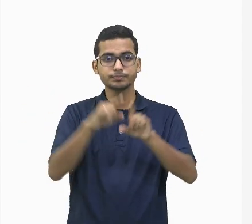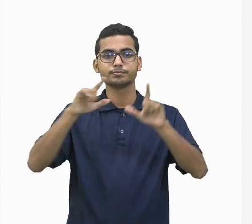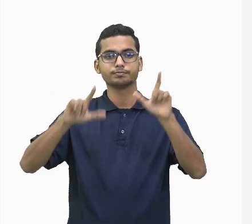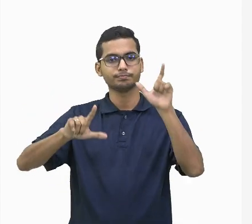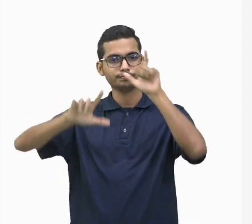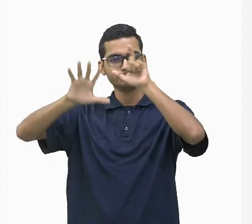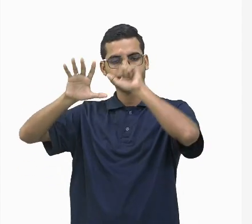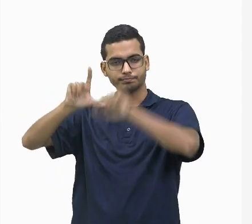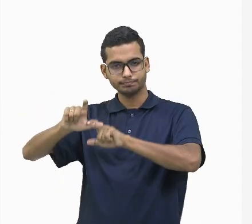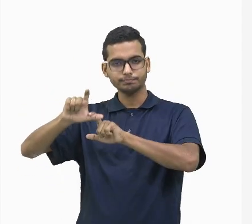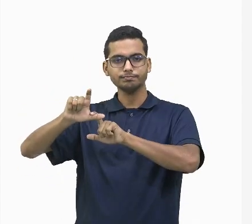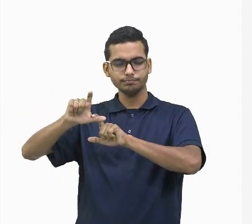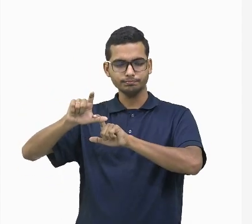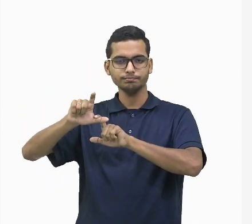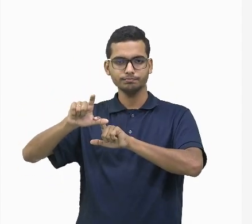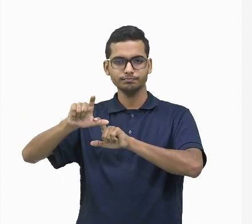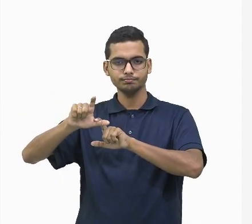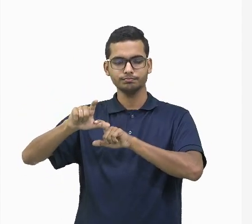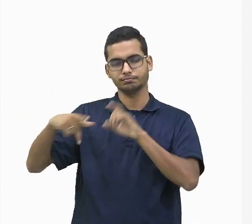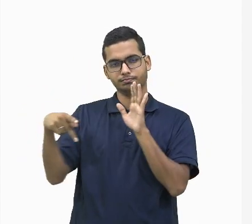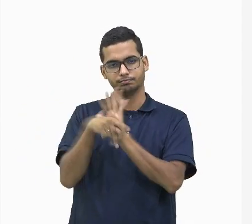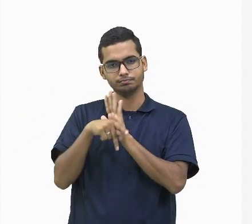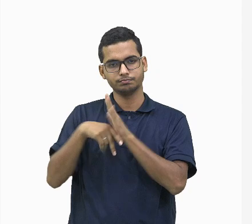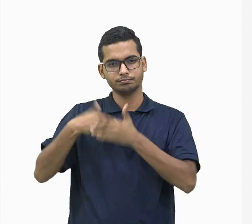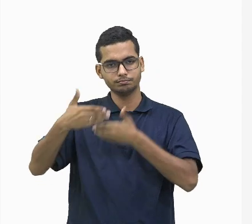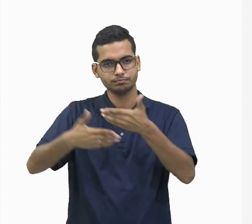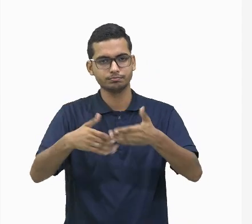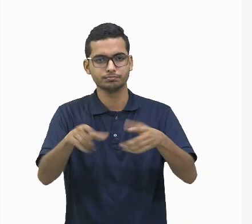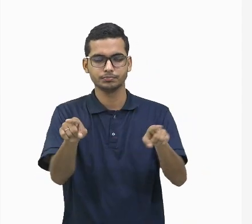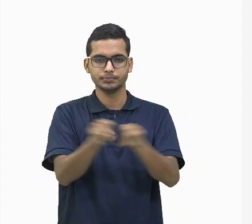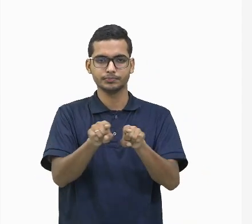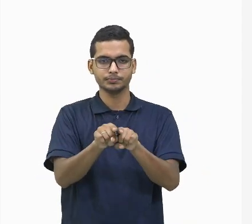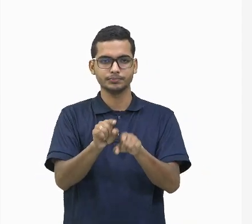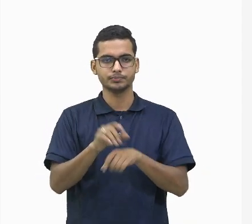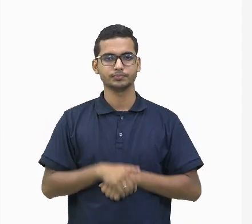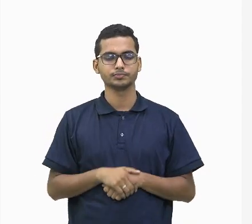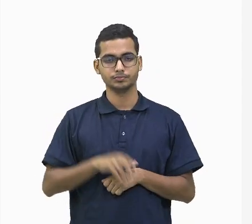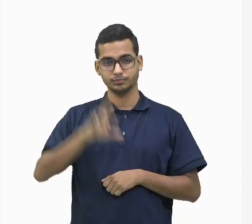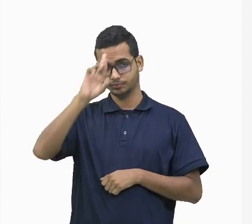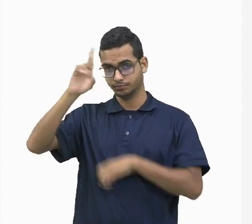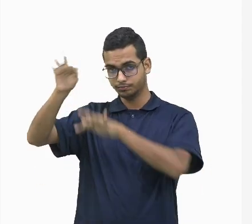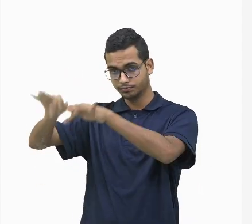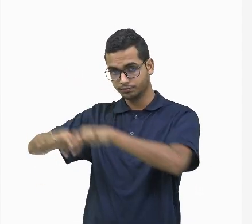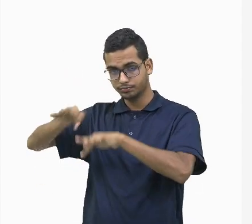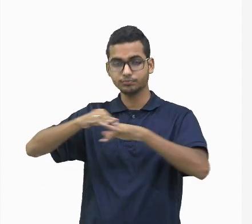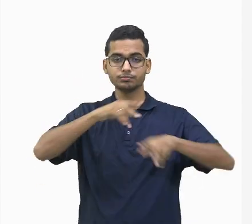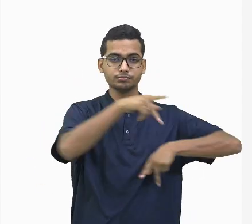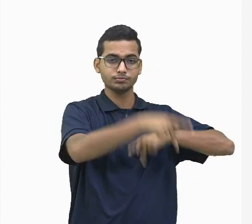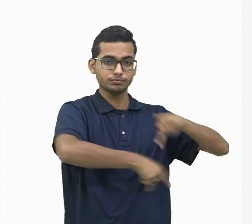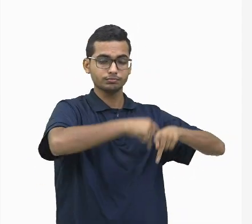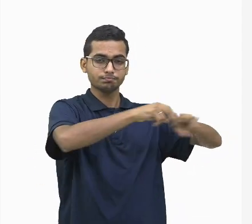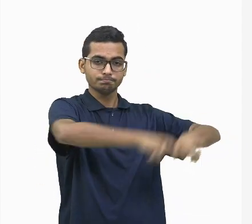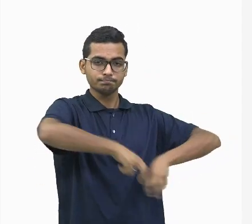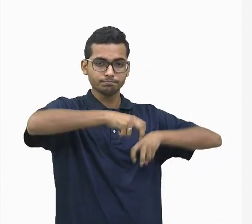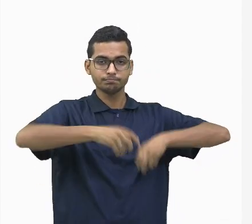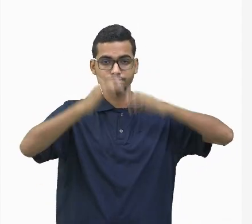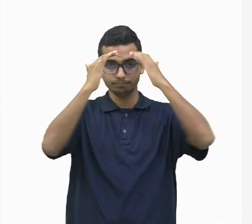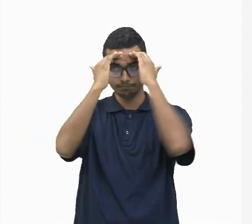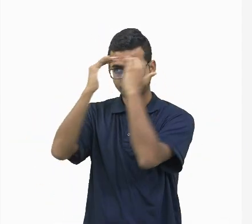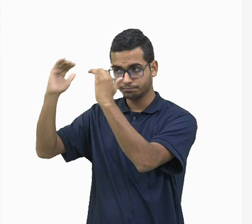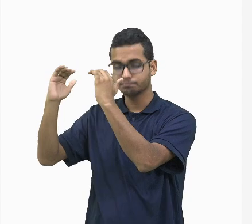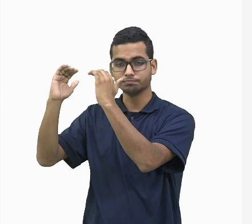senhores feudais, que são suzeranos, e os vassalos. Temos também a questão da cerimônia de homenagem e investidura